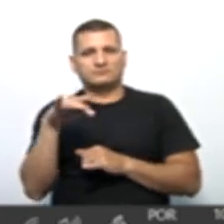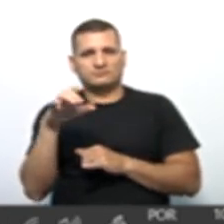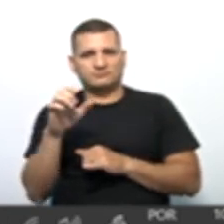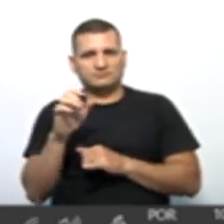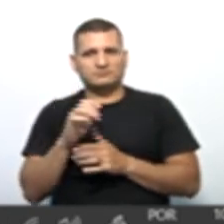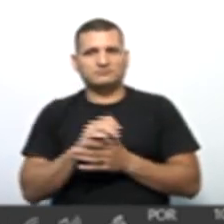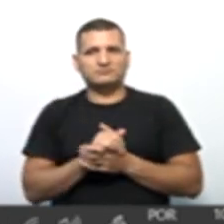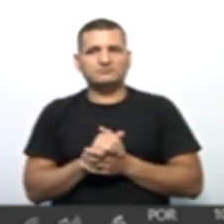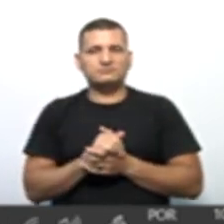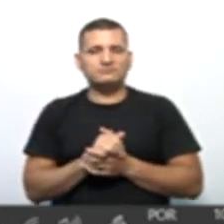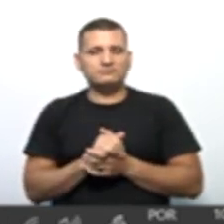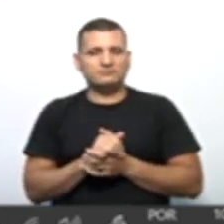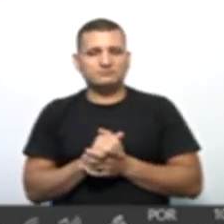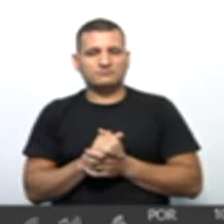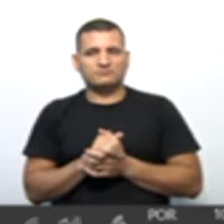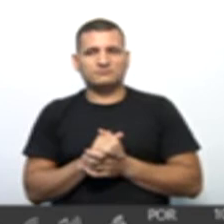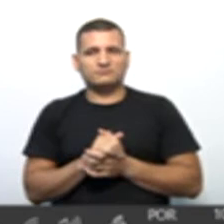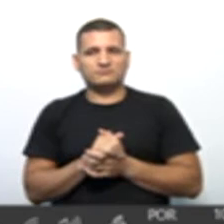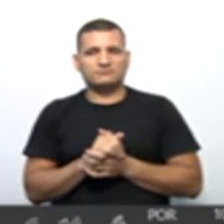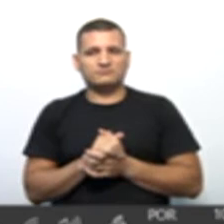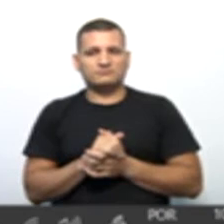pontos chaves do